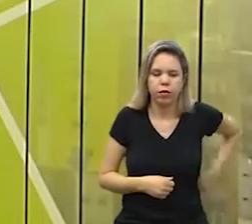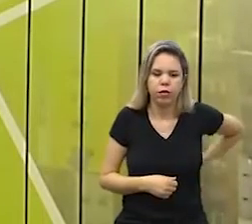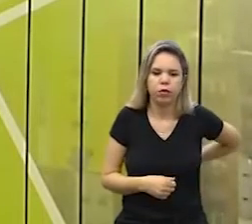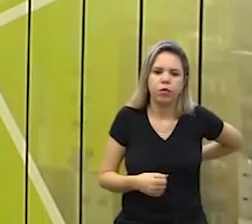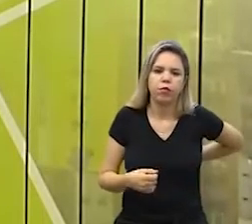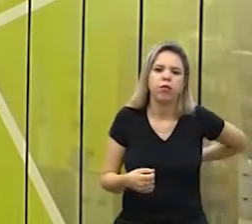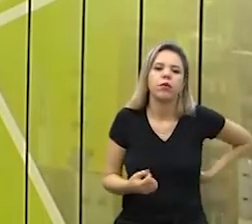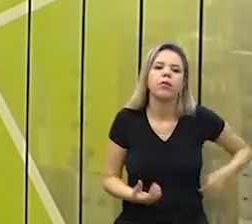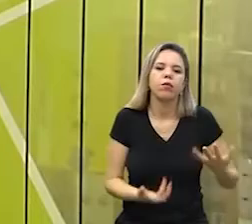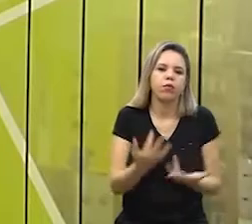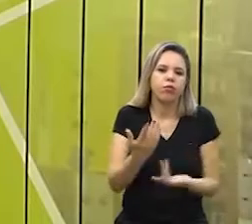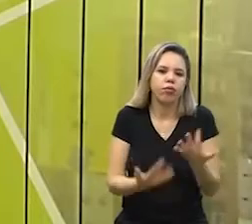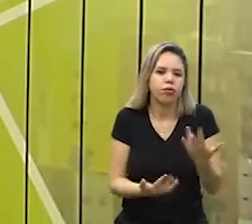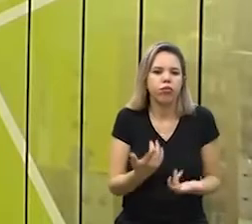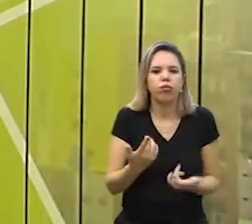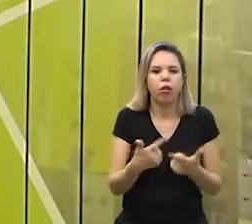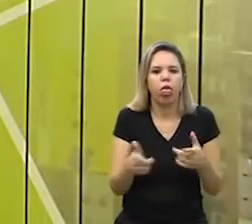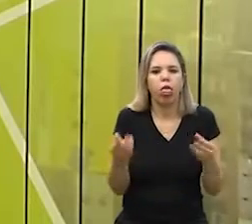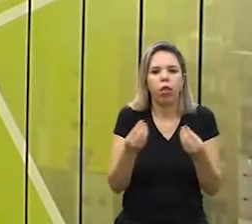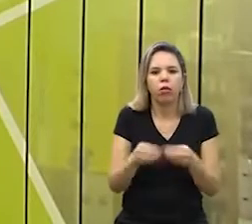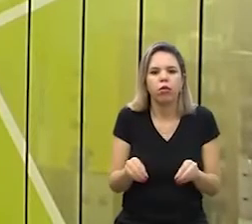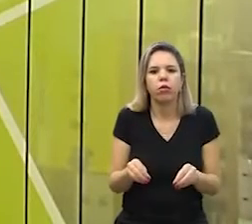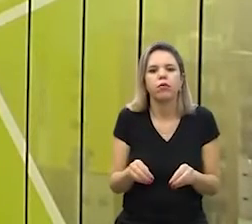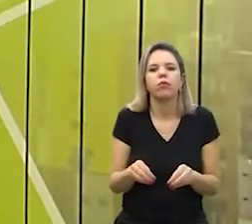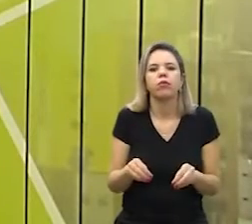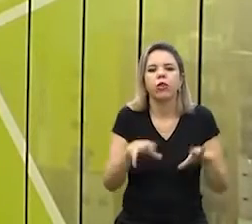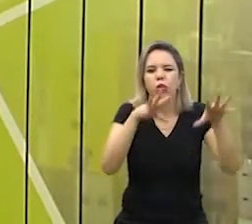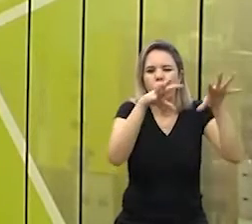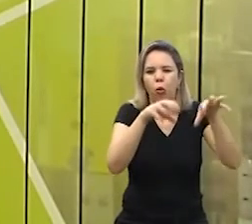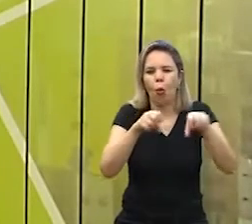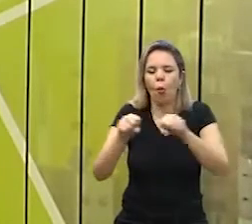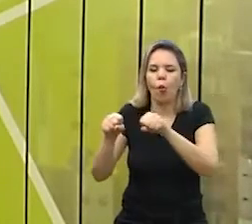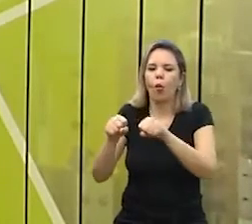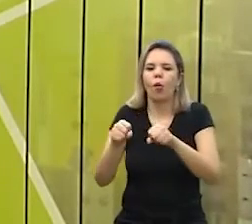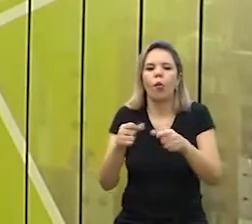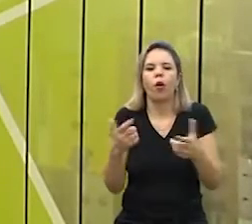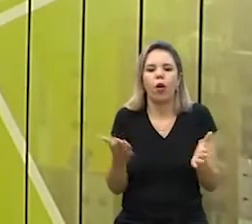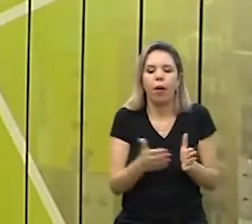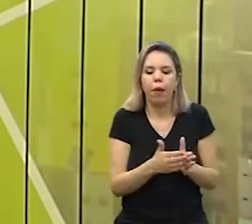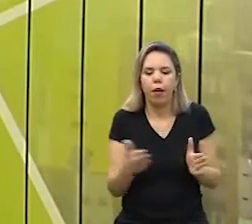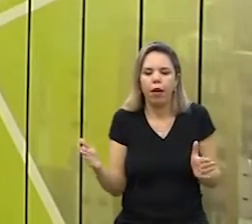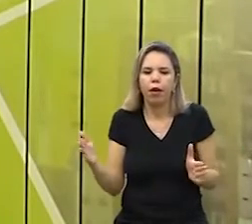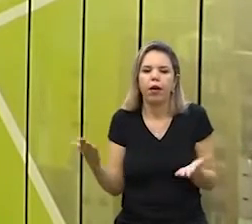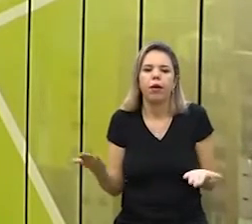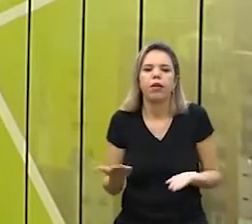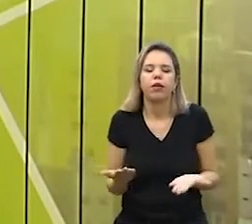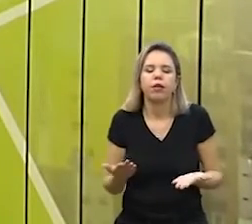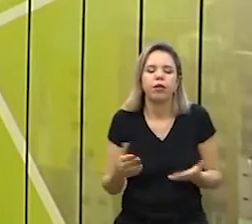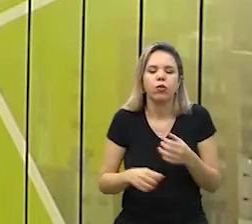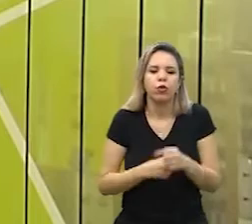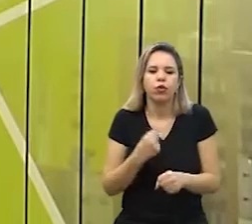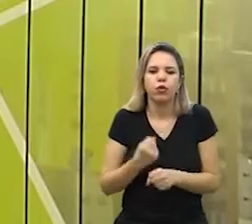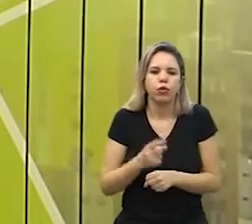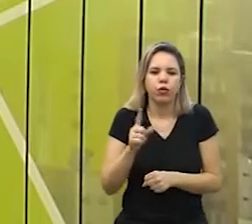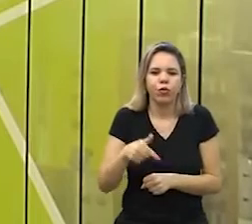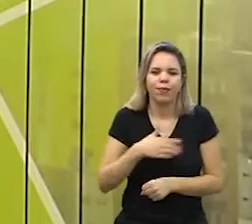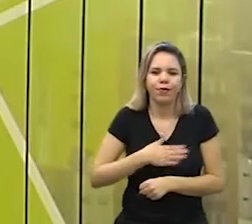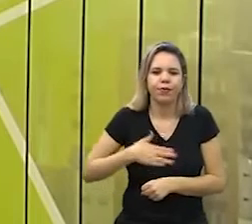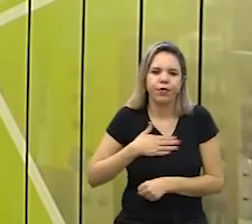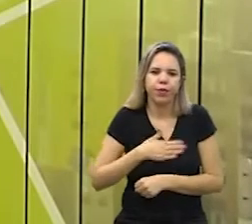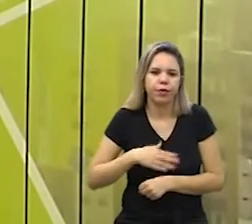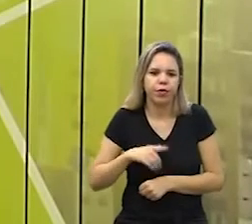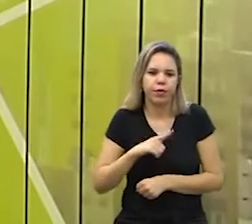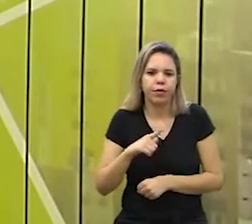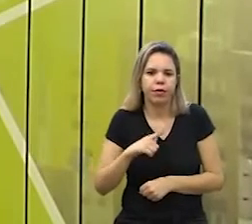pelas queimadas, pela degradação, pela estiagem, né, ainda mais nesse período mais seco do ano, é um